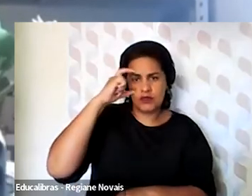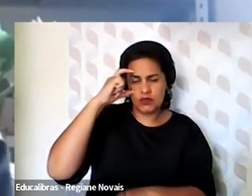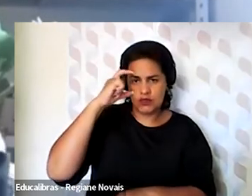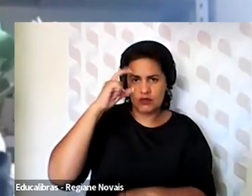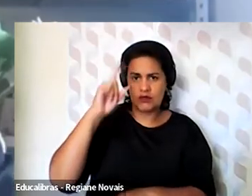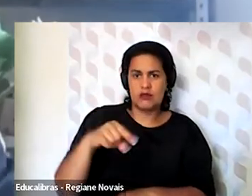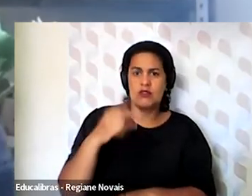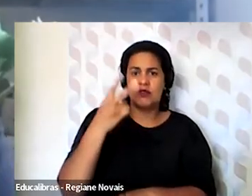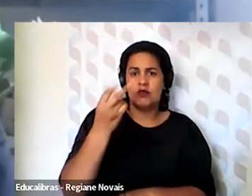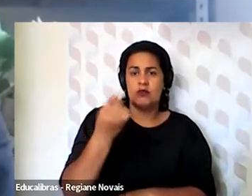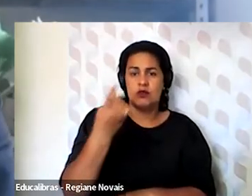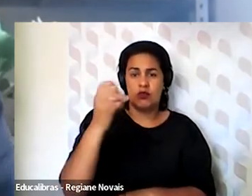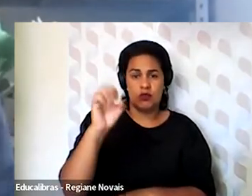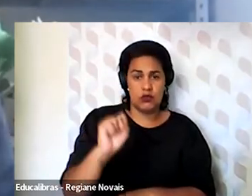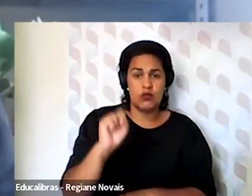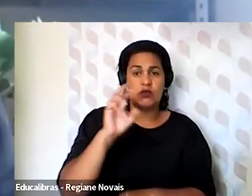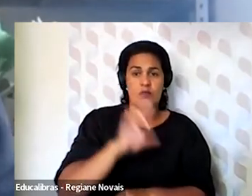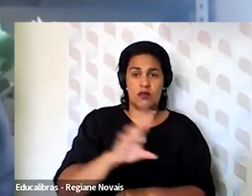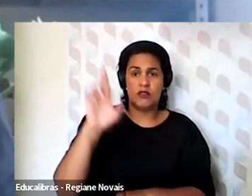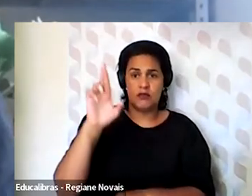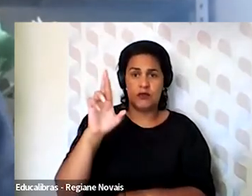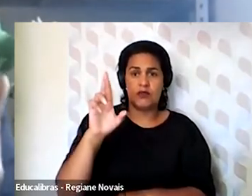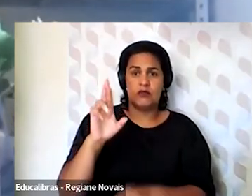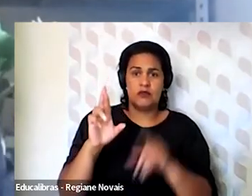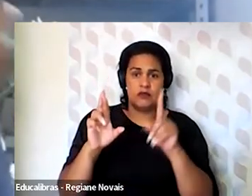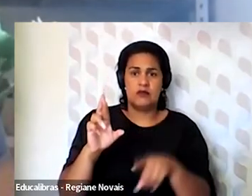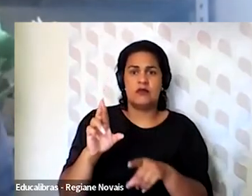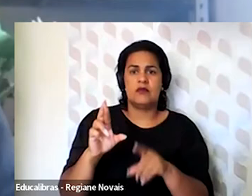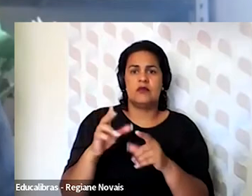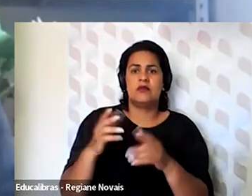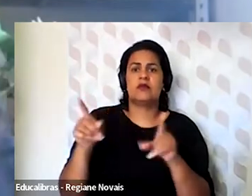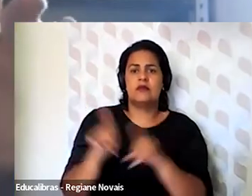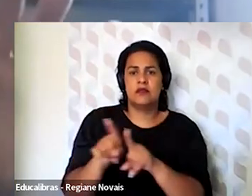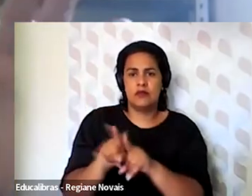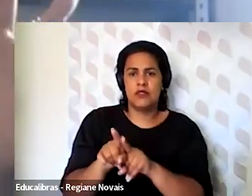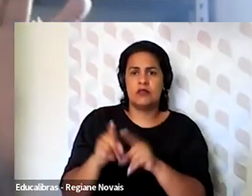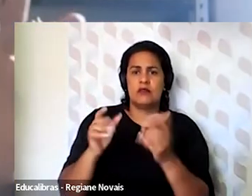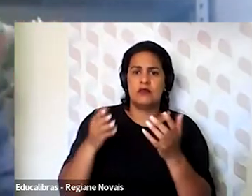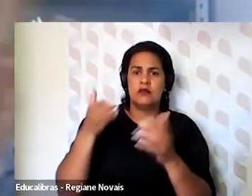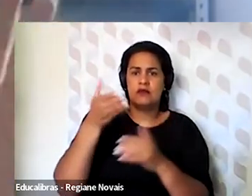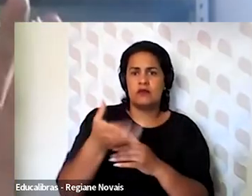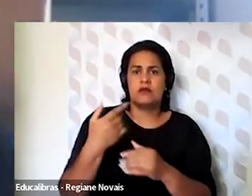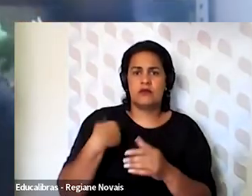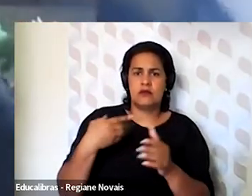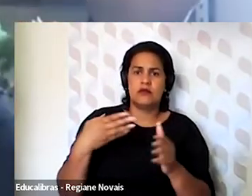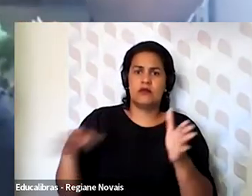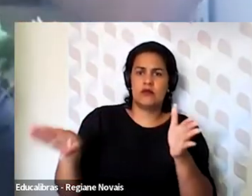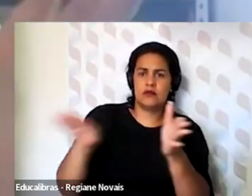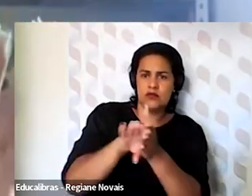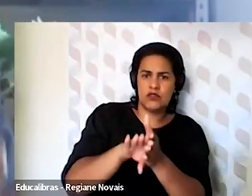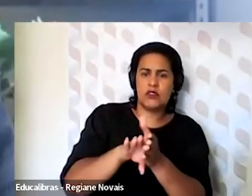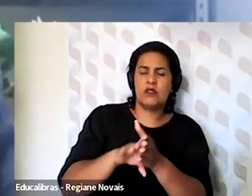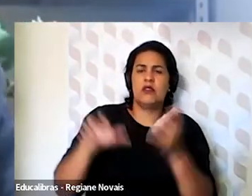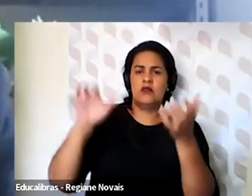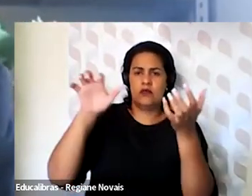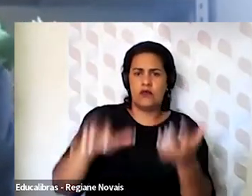2018 coincidiu com o primeiro gay assumido ativista que chegou no parlamento, que fui eu. Não foi uma mera coincidência que Dilma, uma